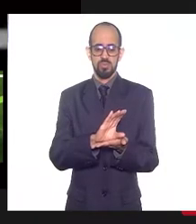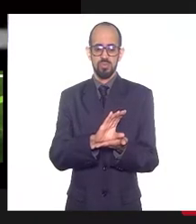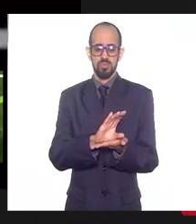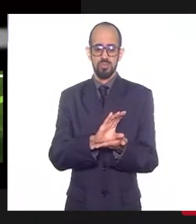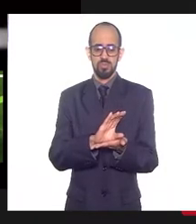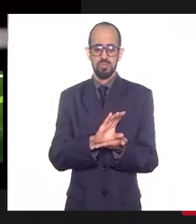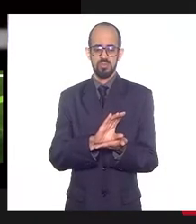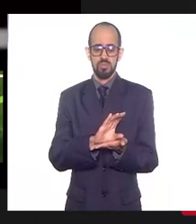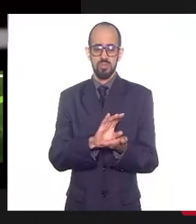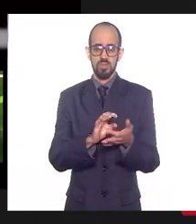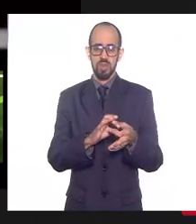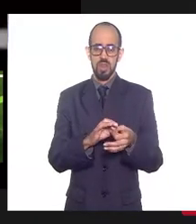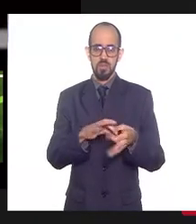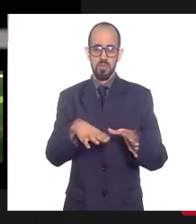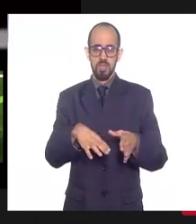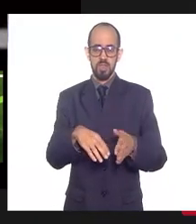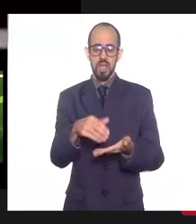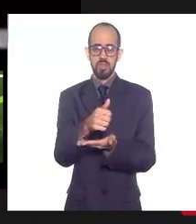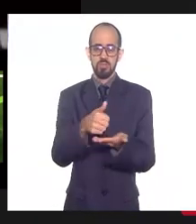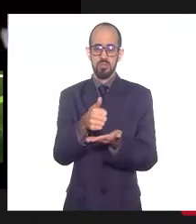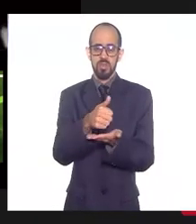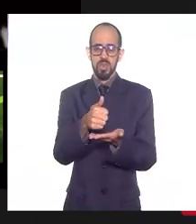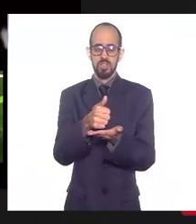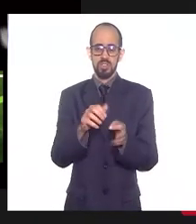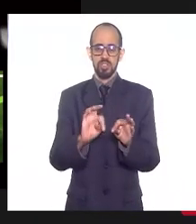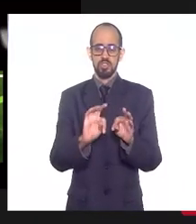e nas liberdades fundamentais daqueles que são